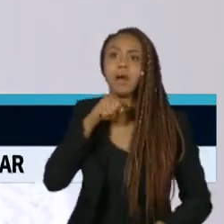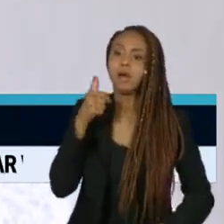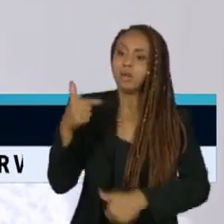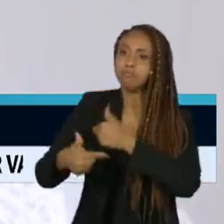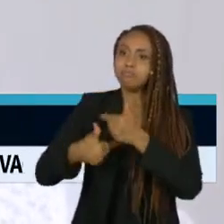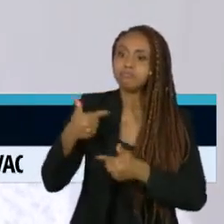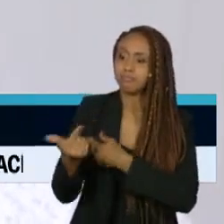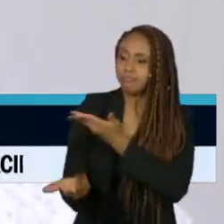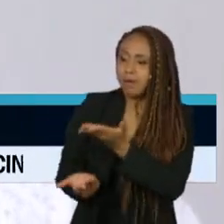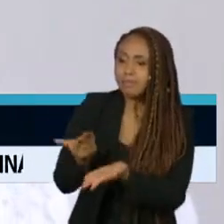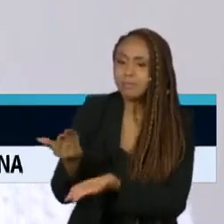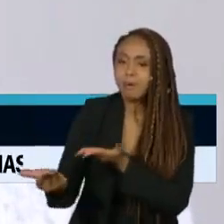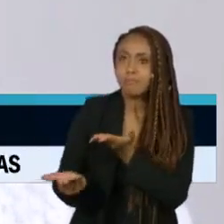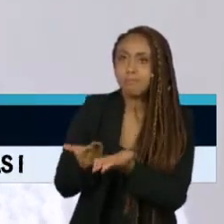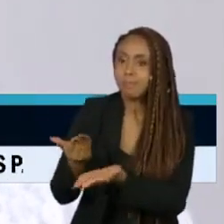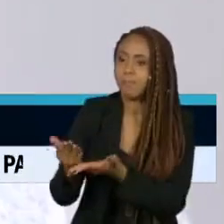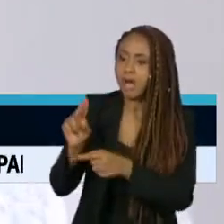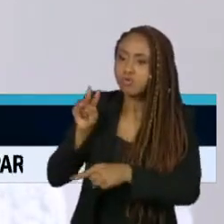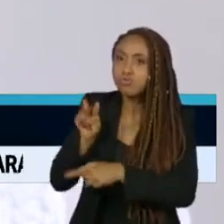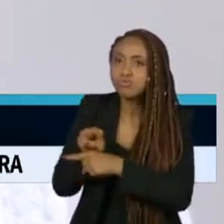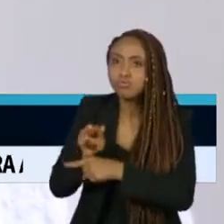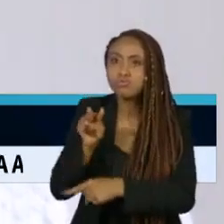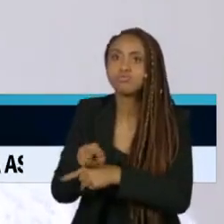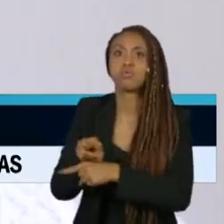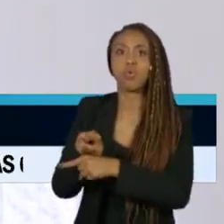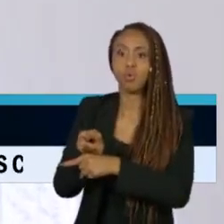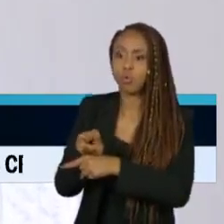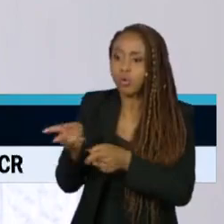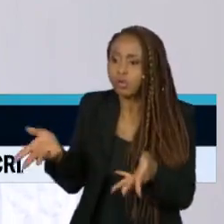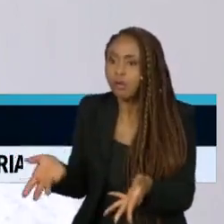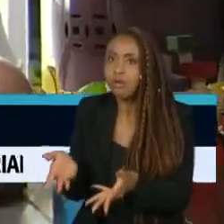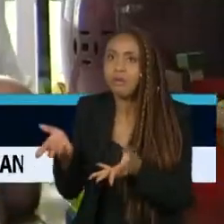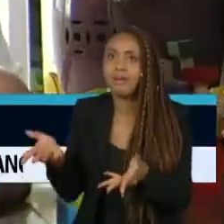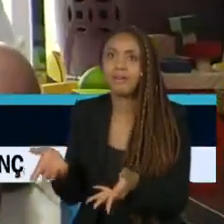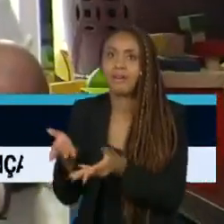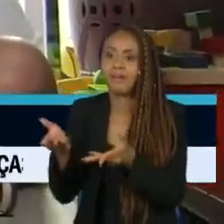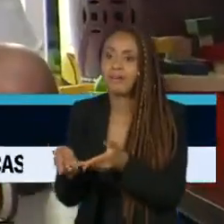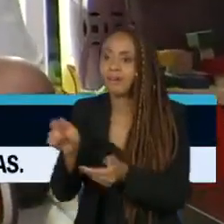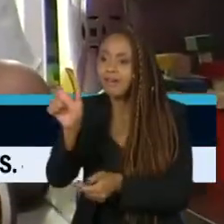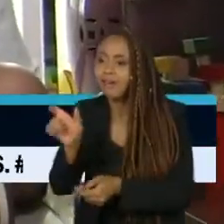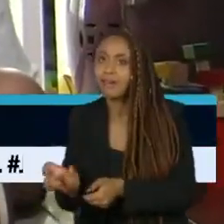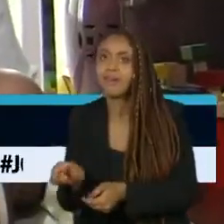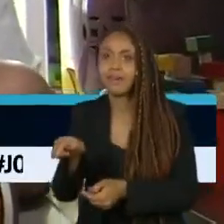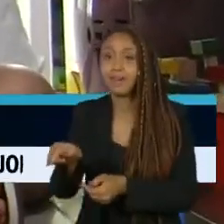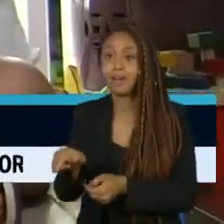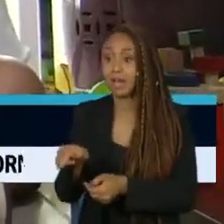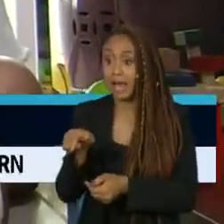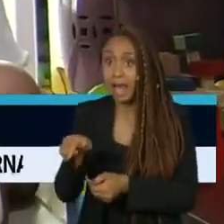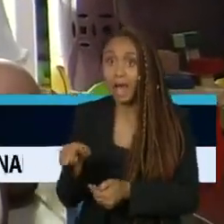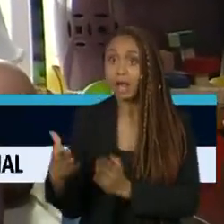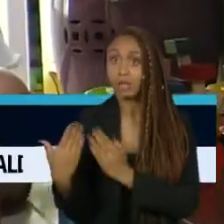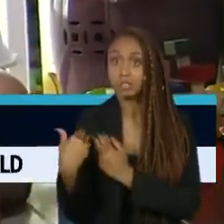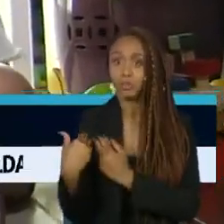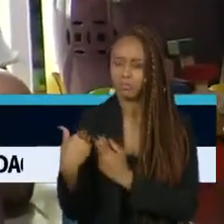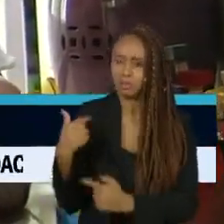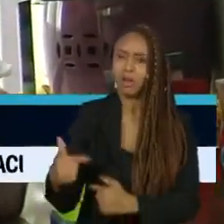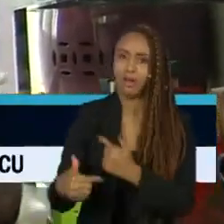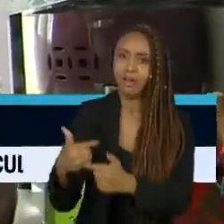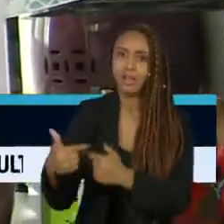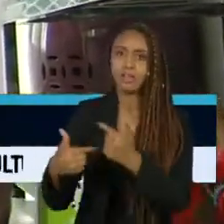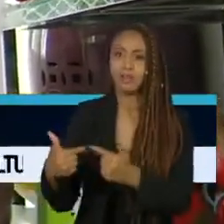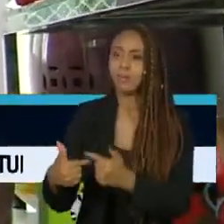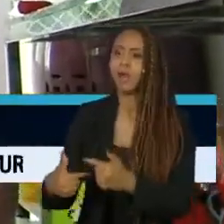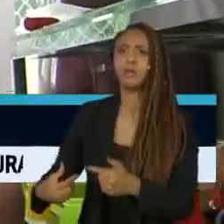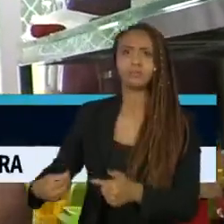que vincula, que cuida, que nutre. Esse trabalho garante e garantiu, né, ao